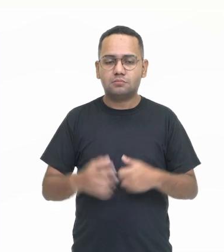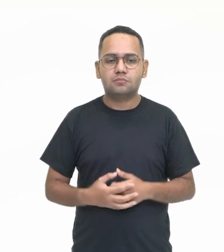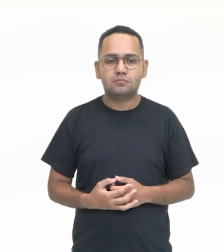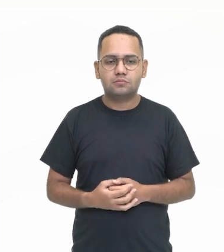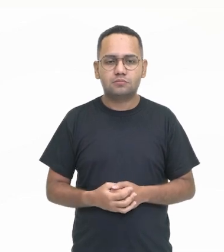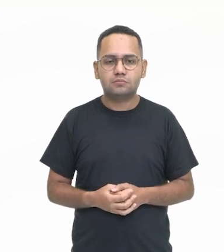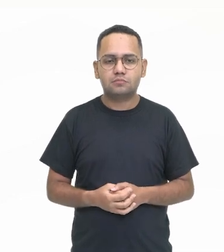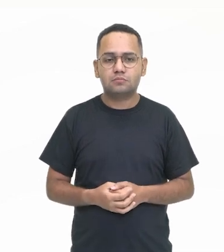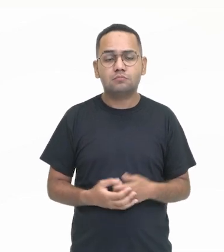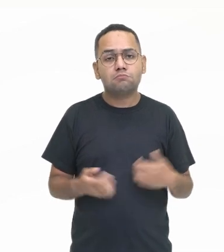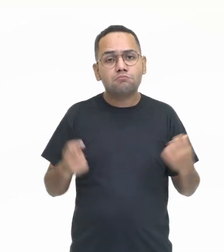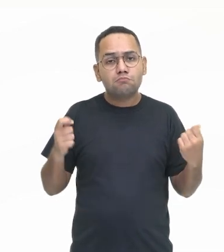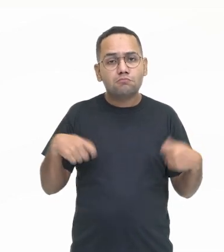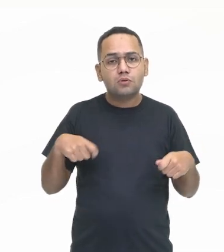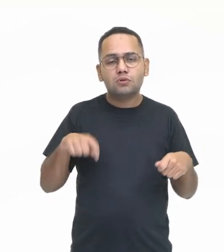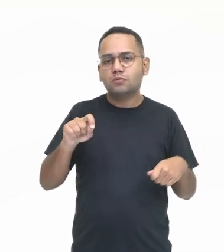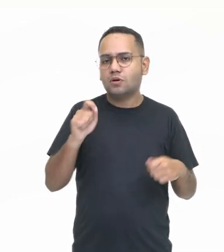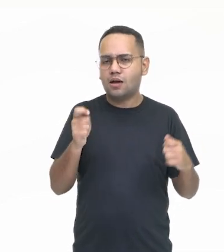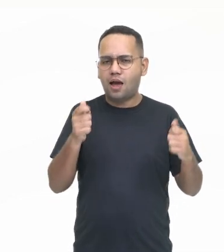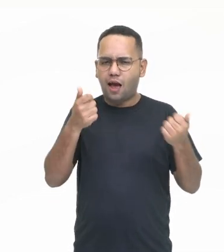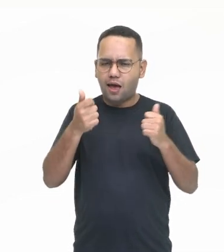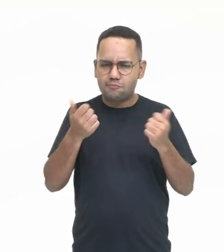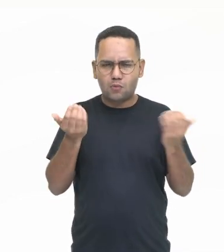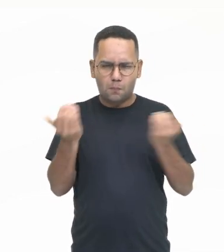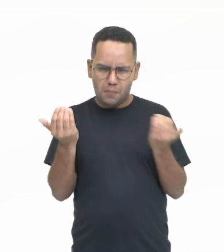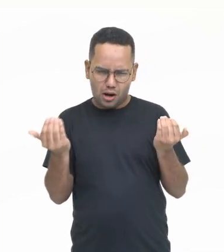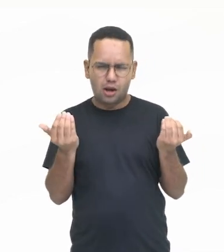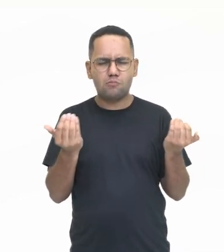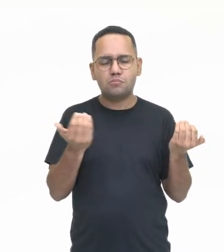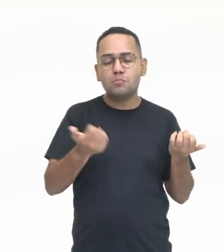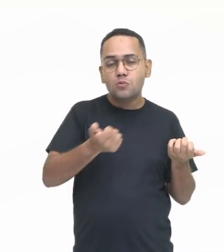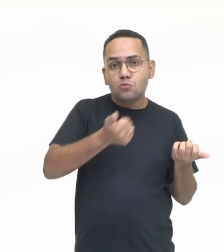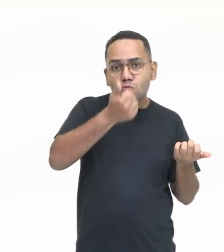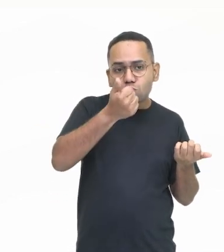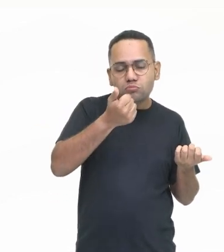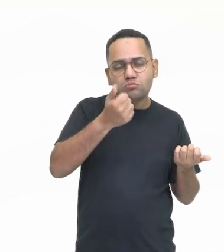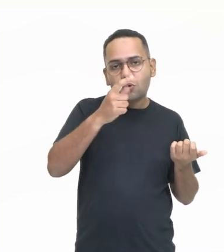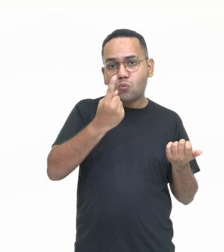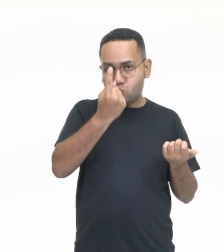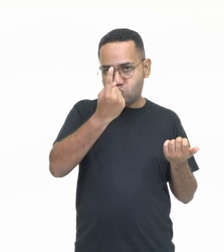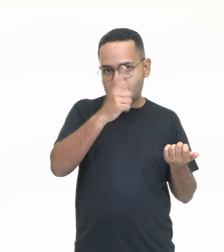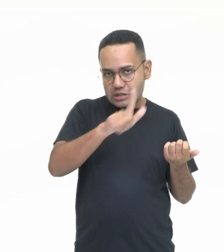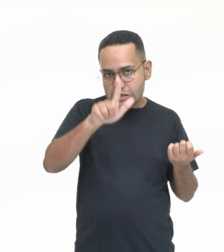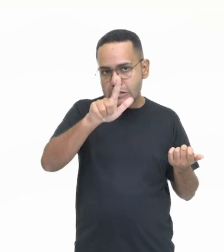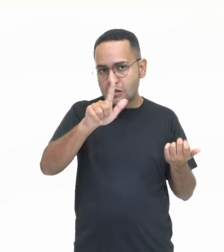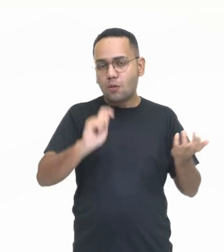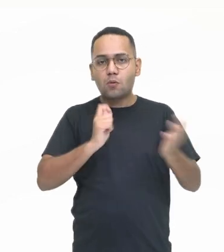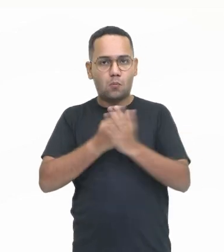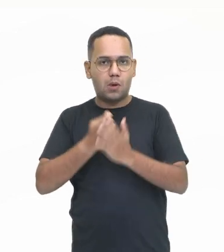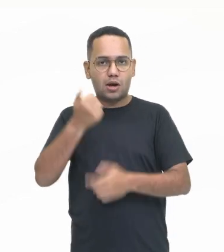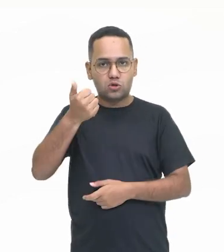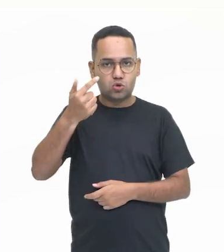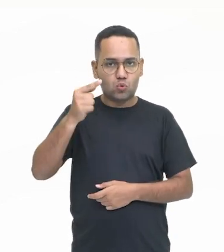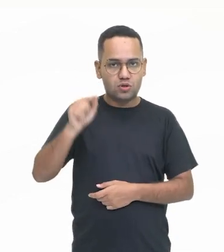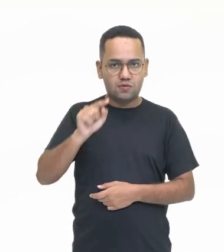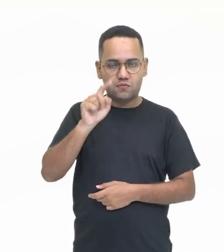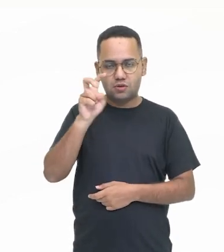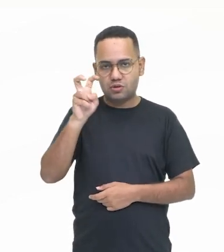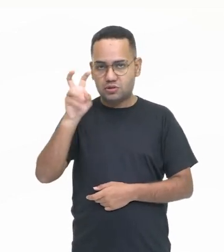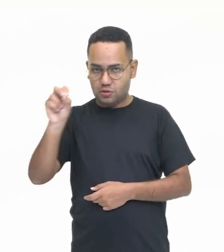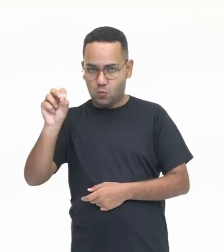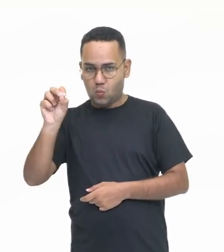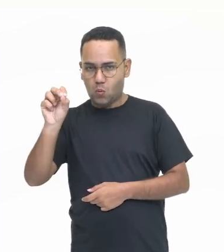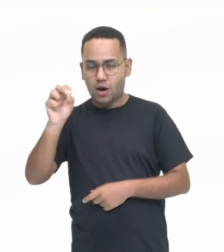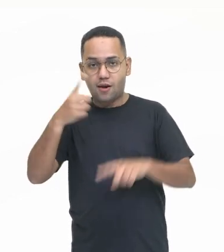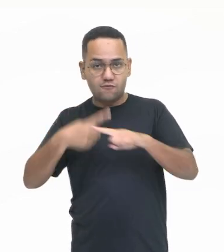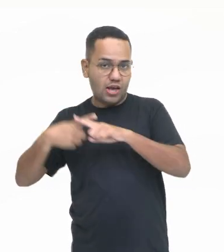o preço de 1 litro, tá? E multiplicar por 10, tá? E para determinar aí quantos litros